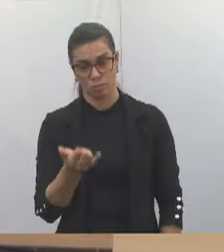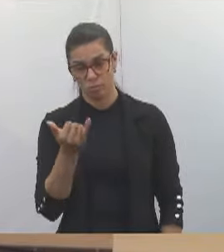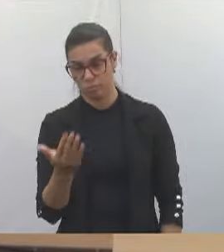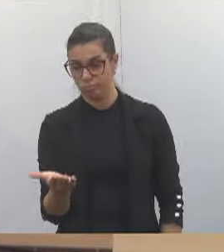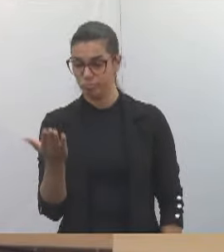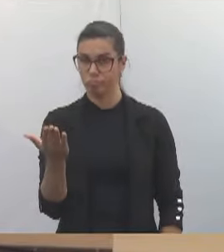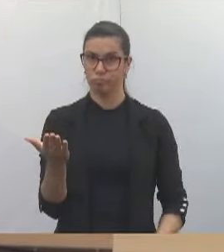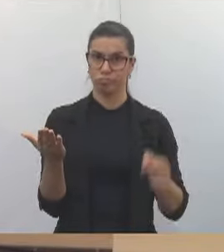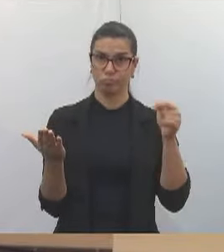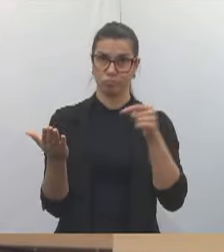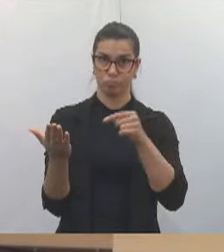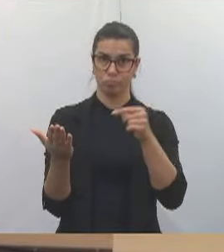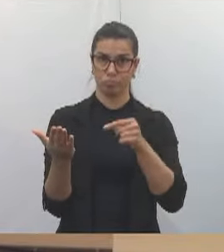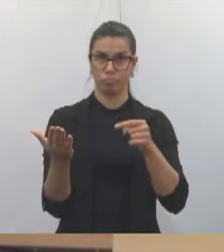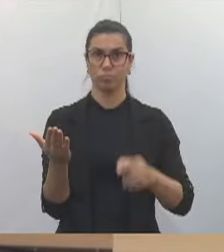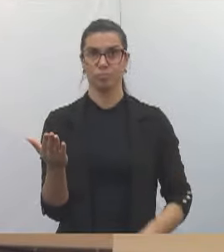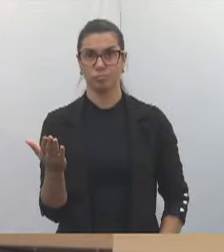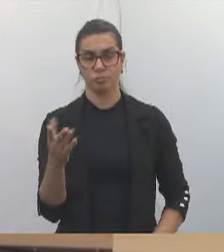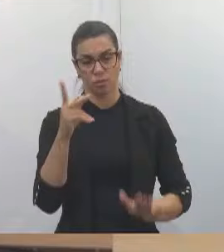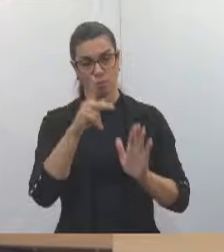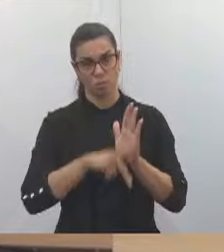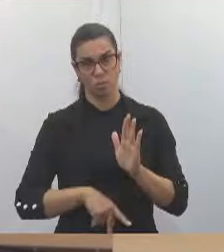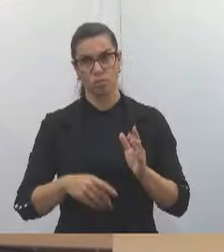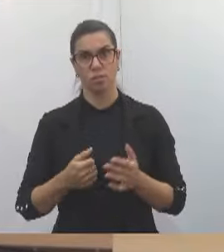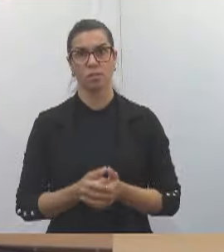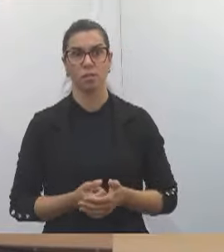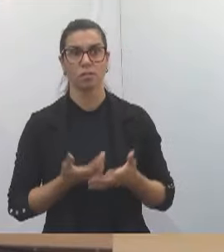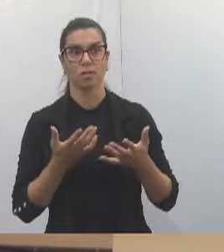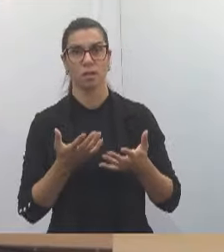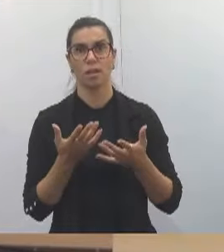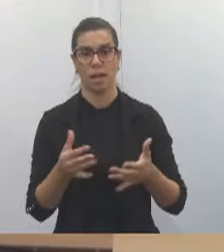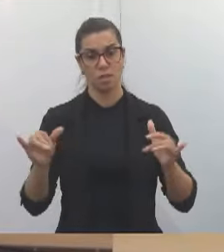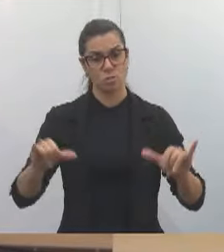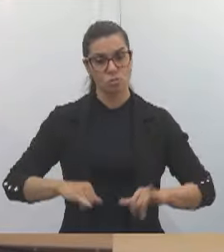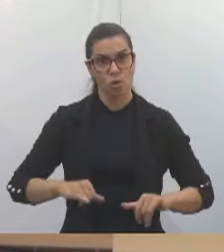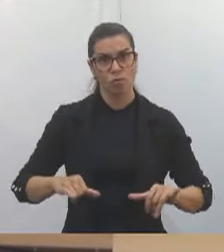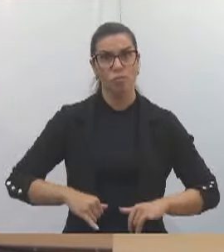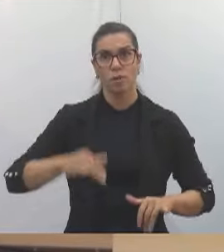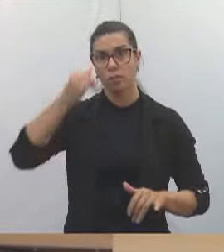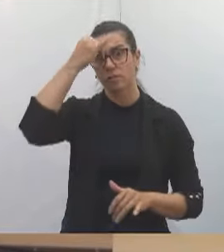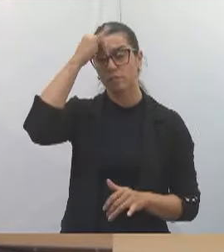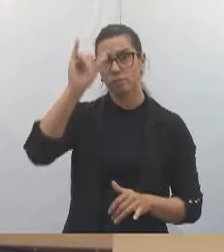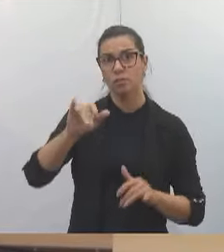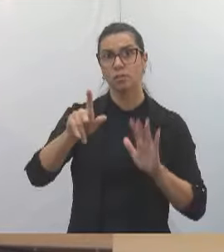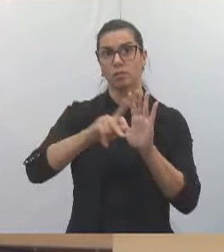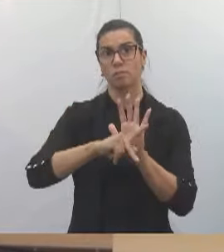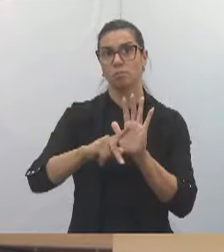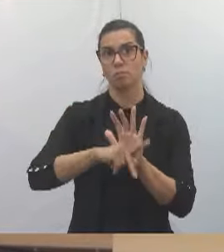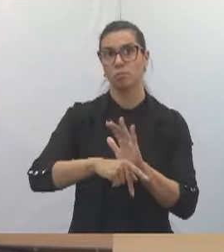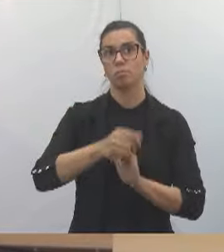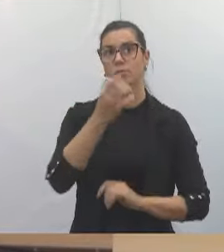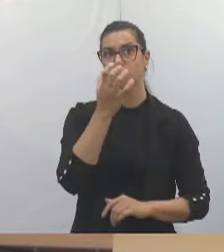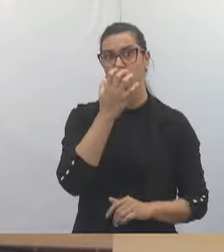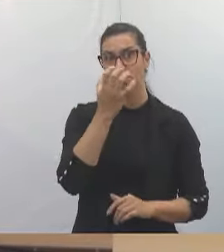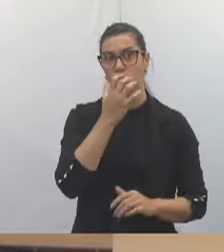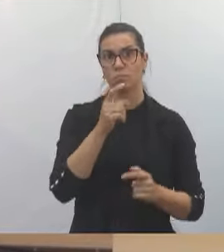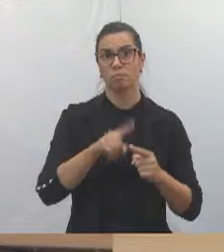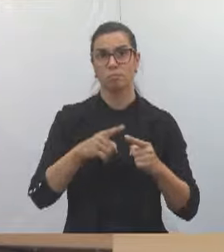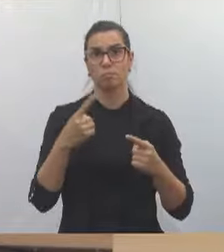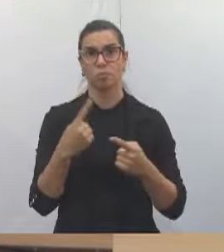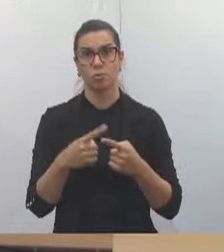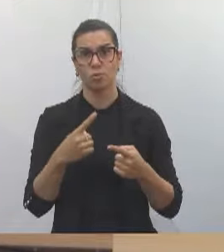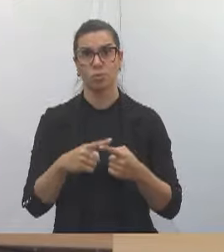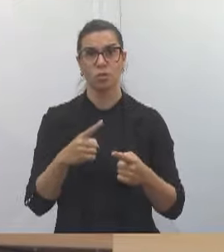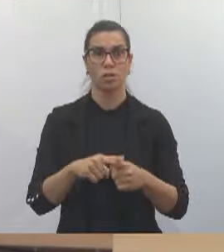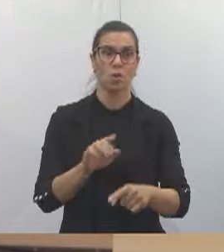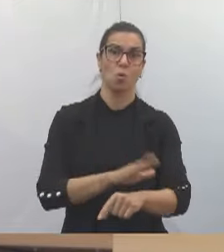Então, esse projeto é para tirar esse sofrimento dos animais que, por inconsequência humana, ficam 24